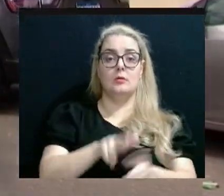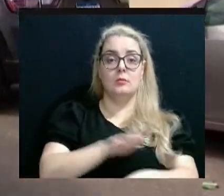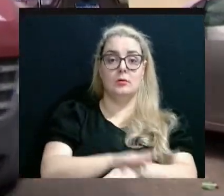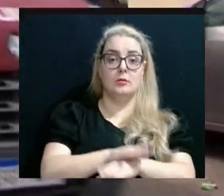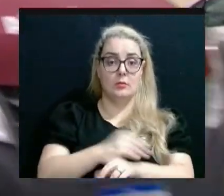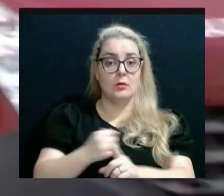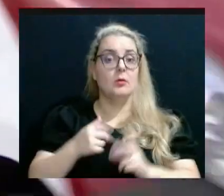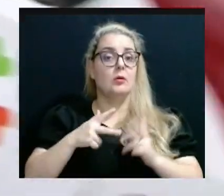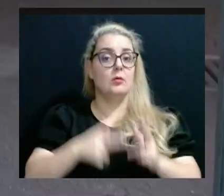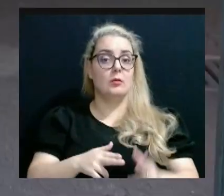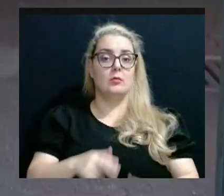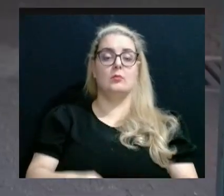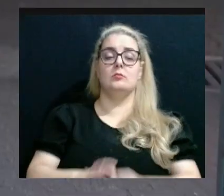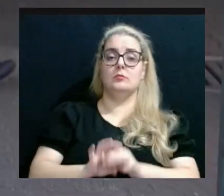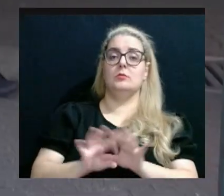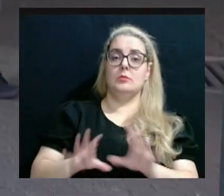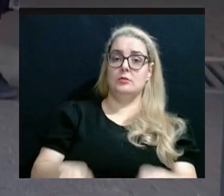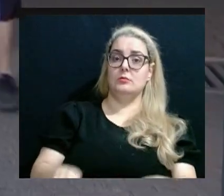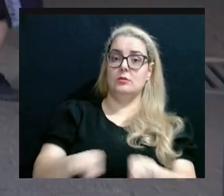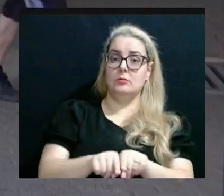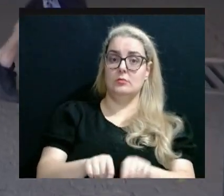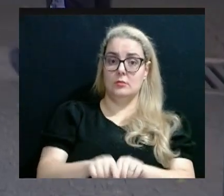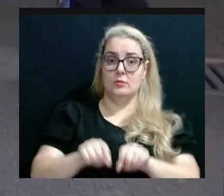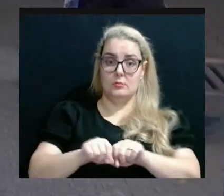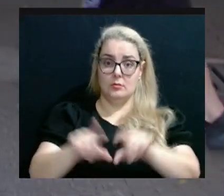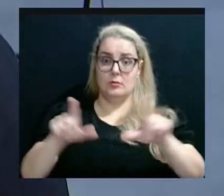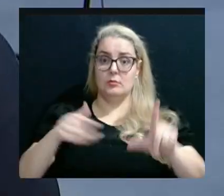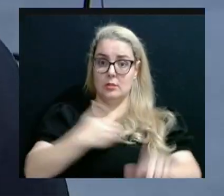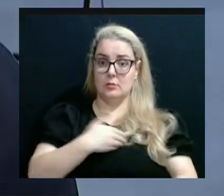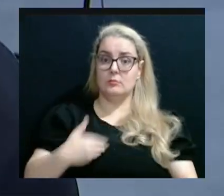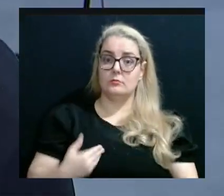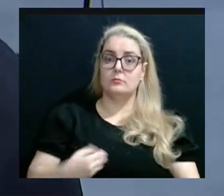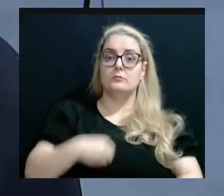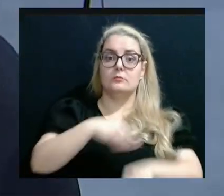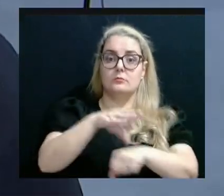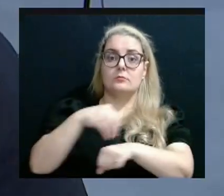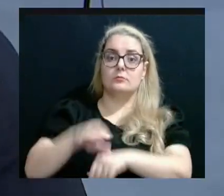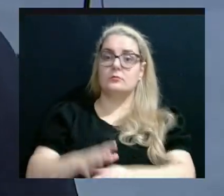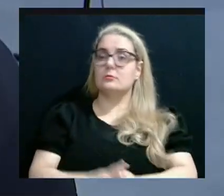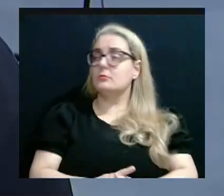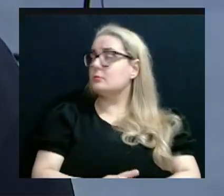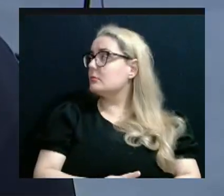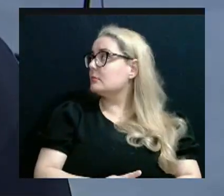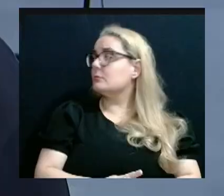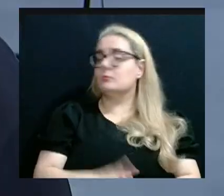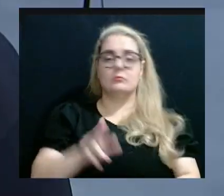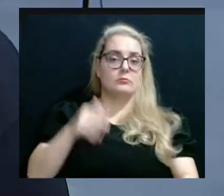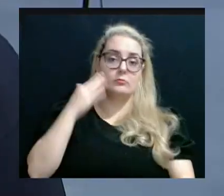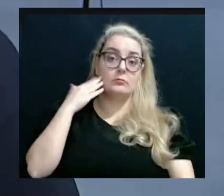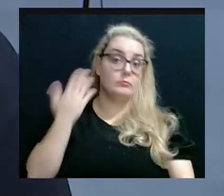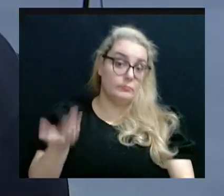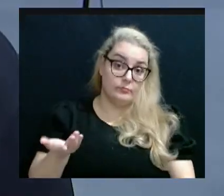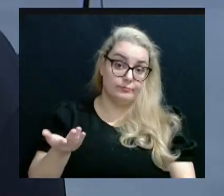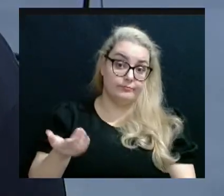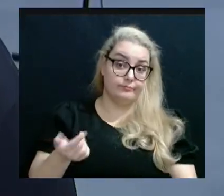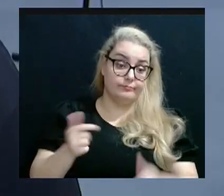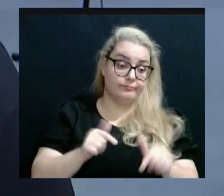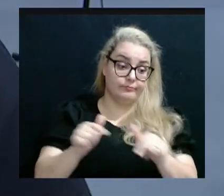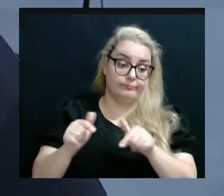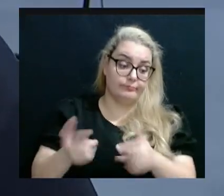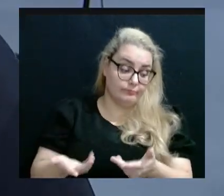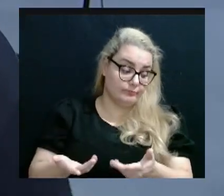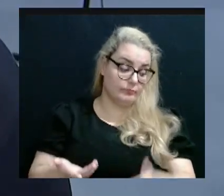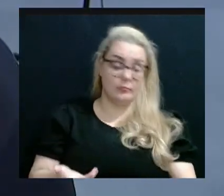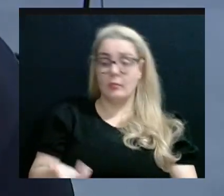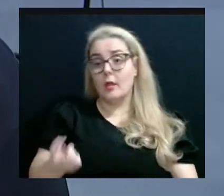a disponibilização de um painel público com indicadores. A gente nunca sabe, né, que lugar que a pessoa está. A pessoa sabe, o médico